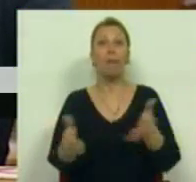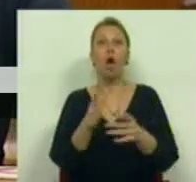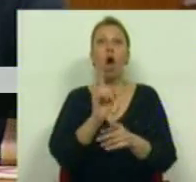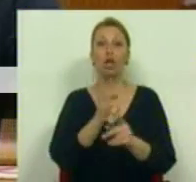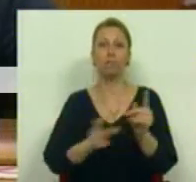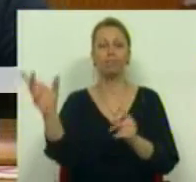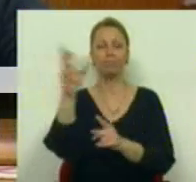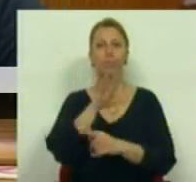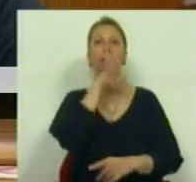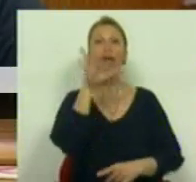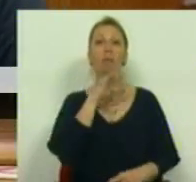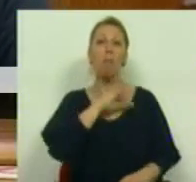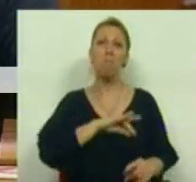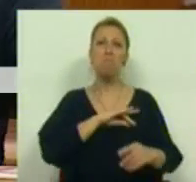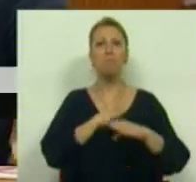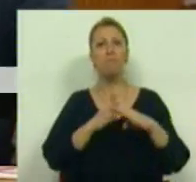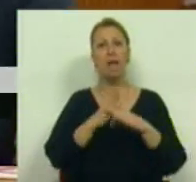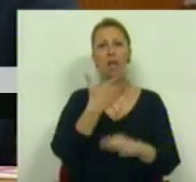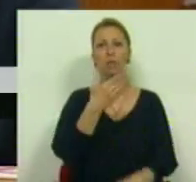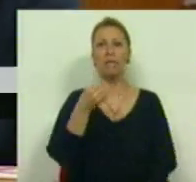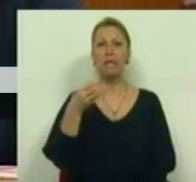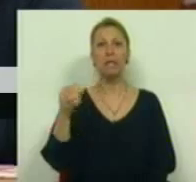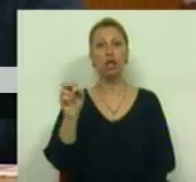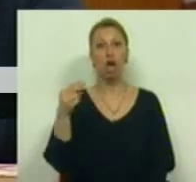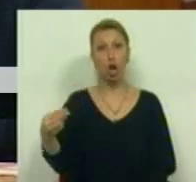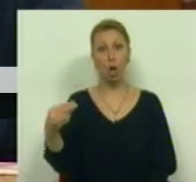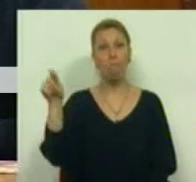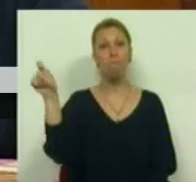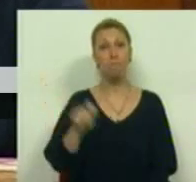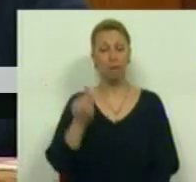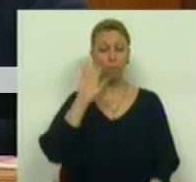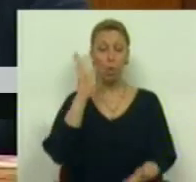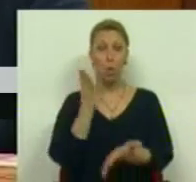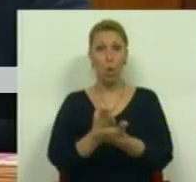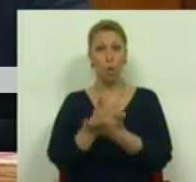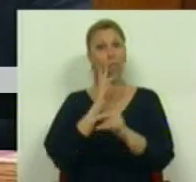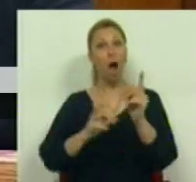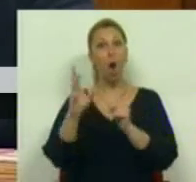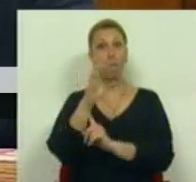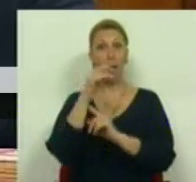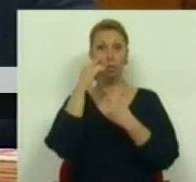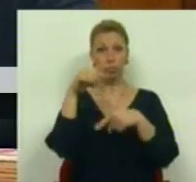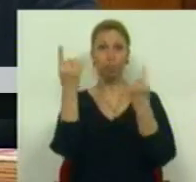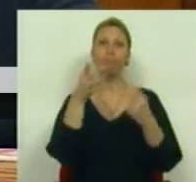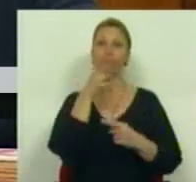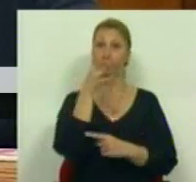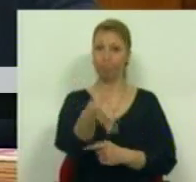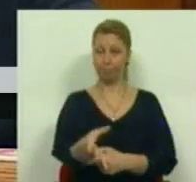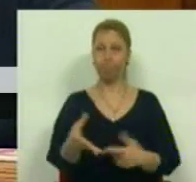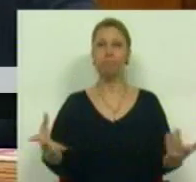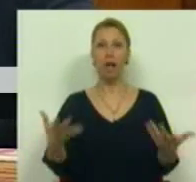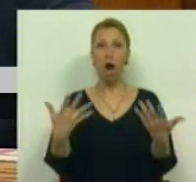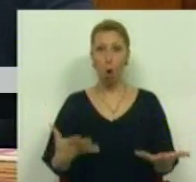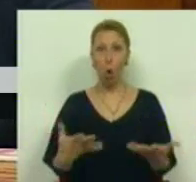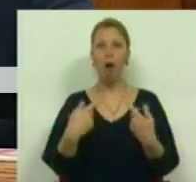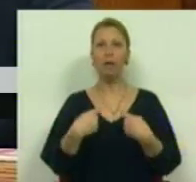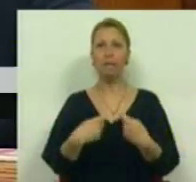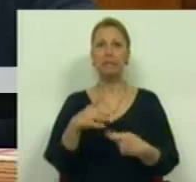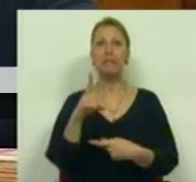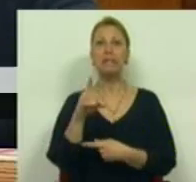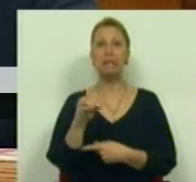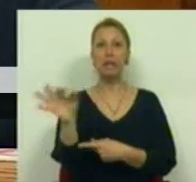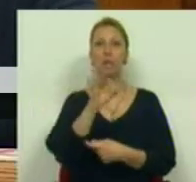médio em Portugal, 700 euros mês, com os últimos aumentos anunciados, ficará a gastar agora mais